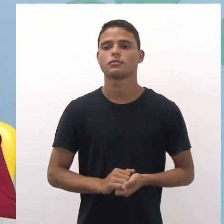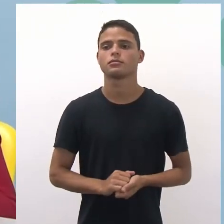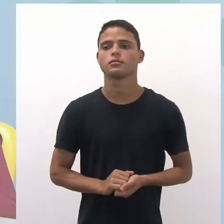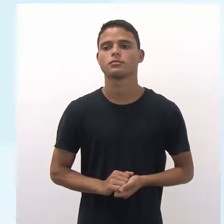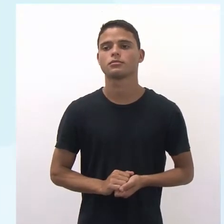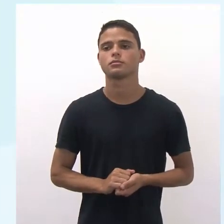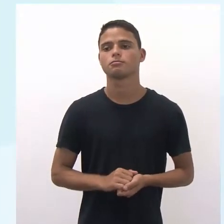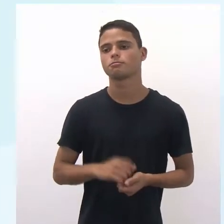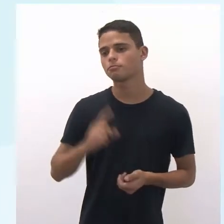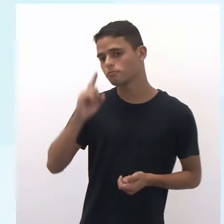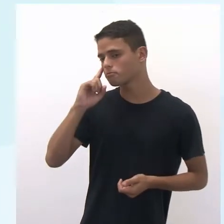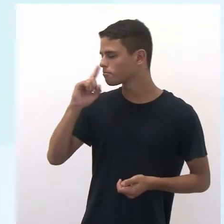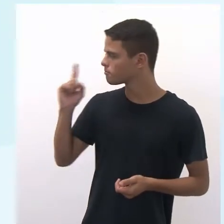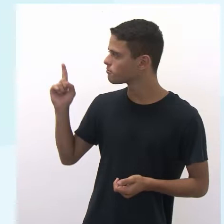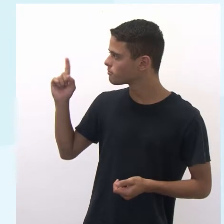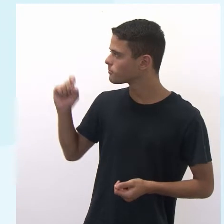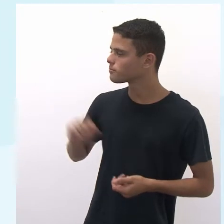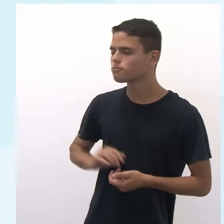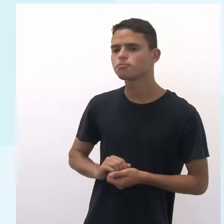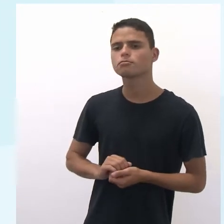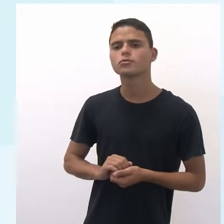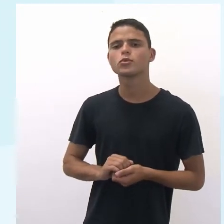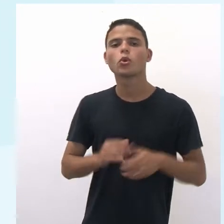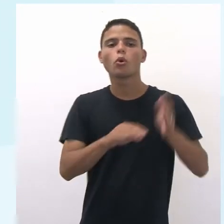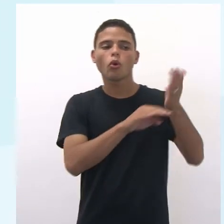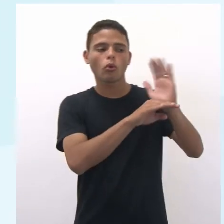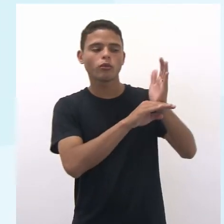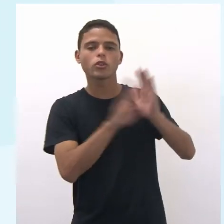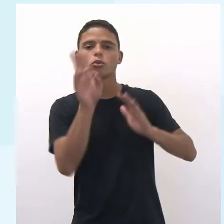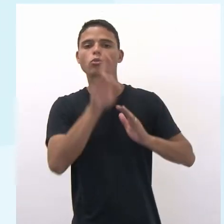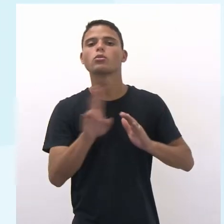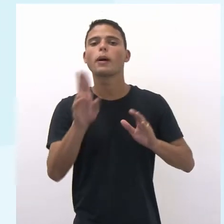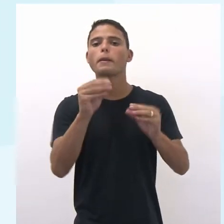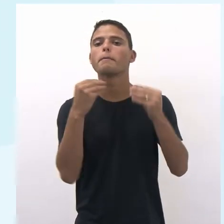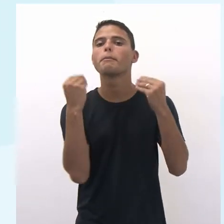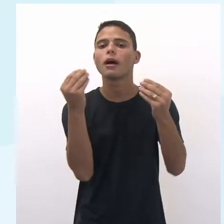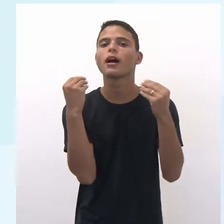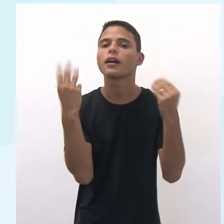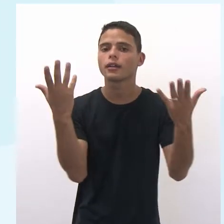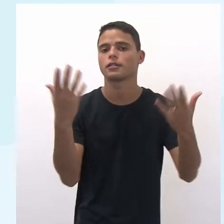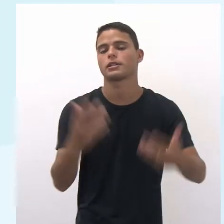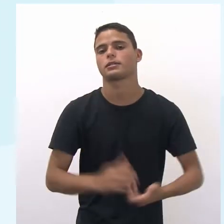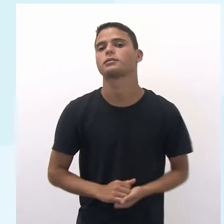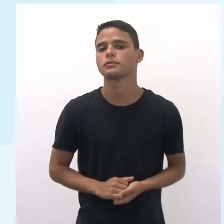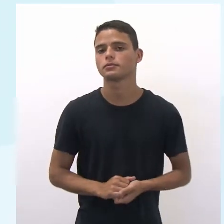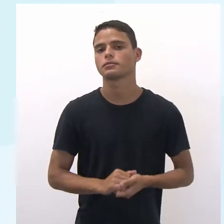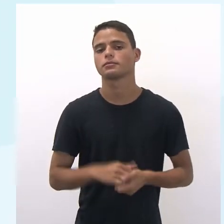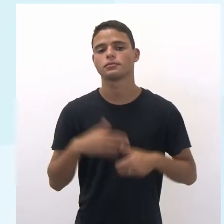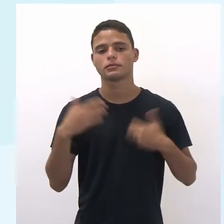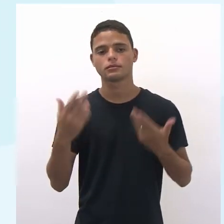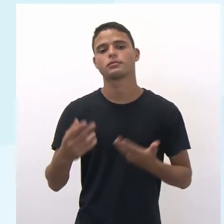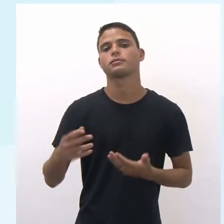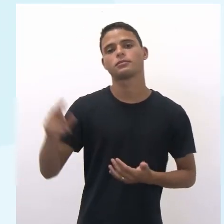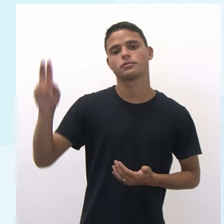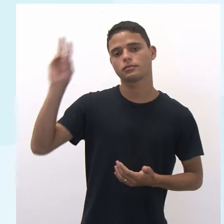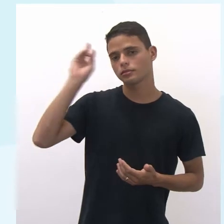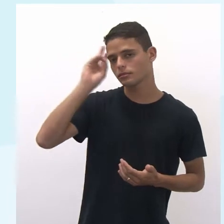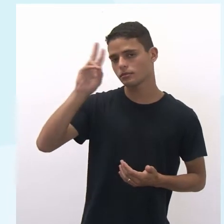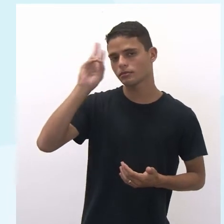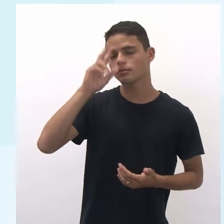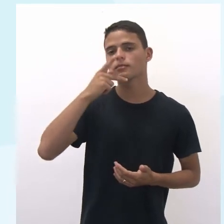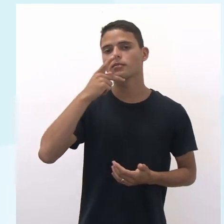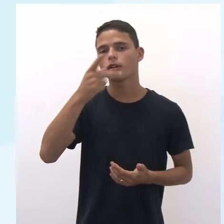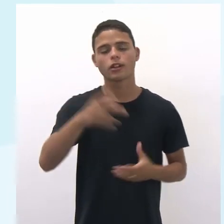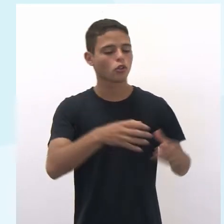Qual é o uso possível deste vídeo? A gente tem que prestar atenção também. Lembra que eu falei de conhecer a turma?